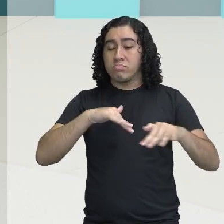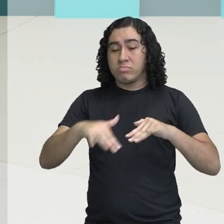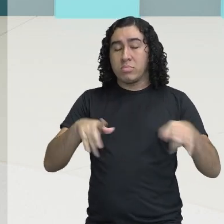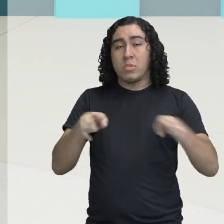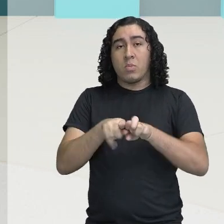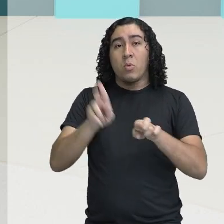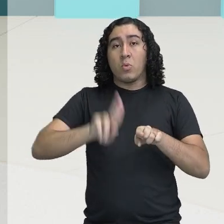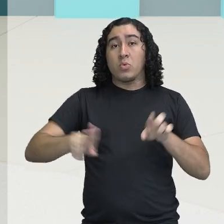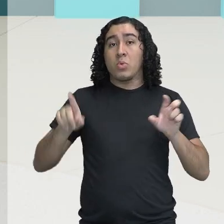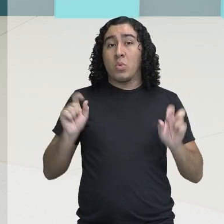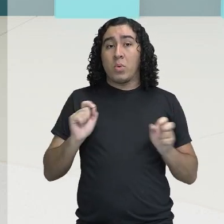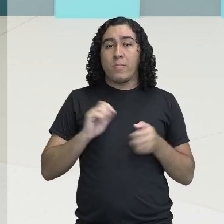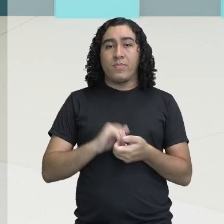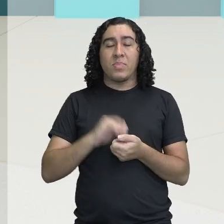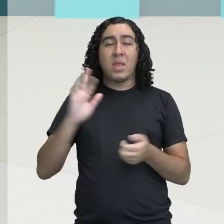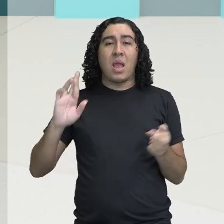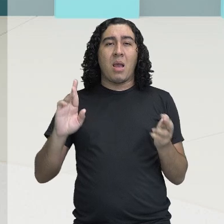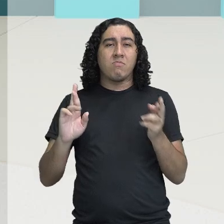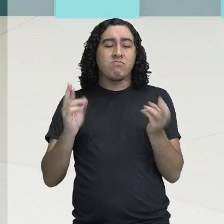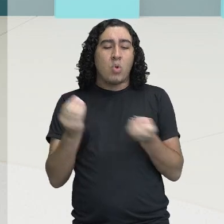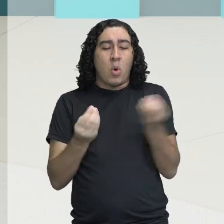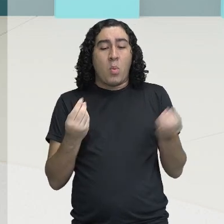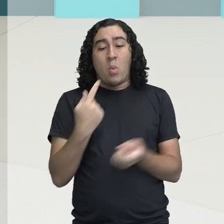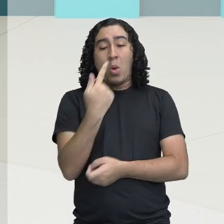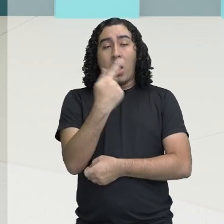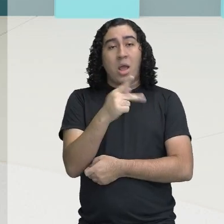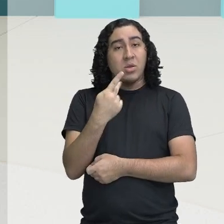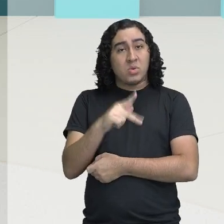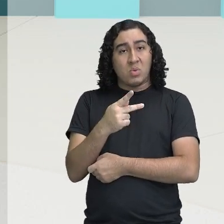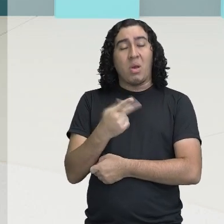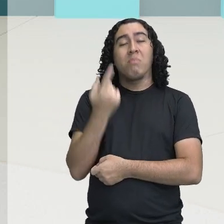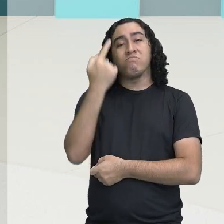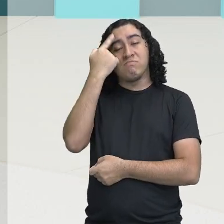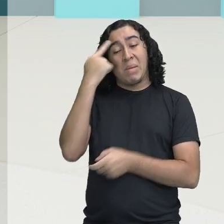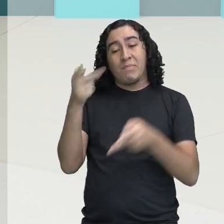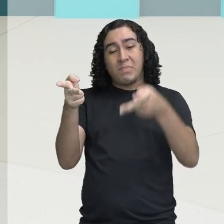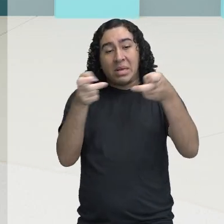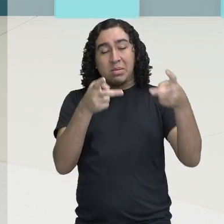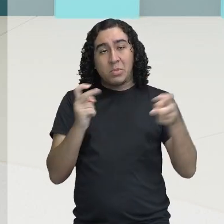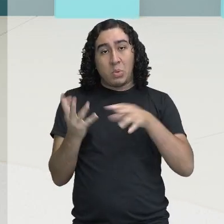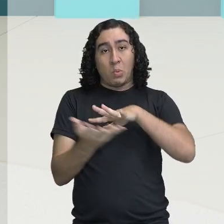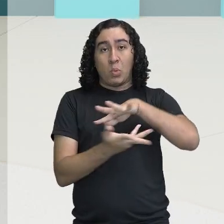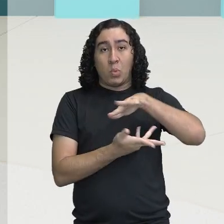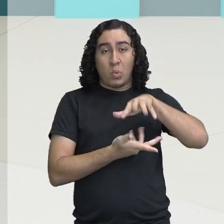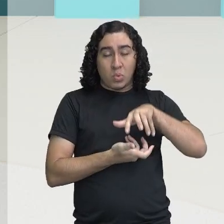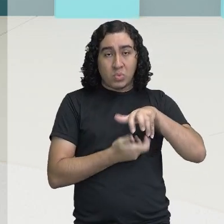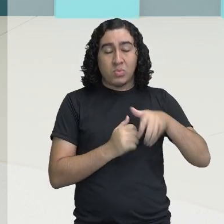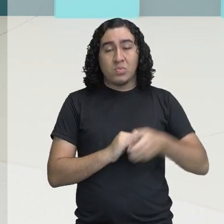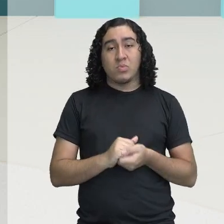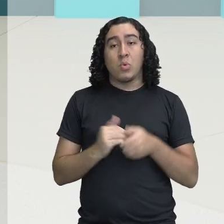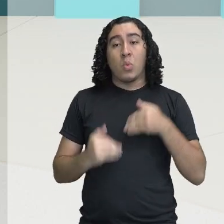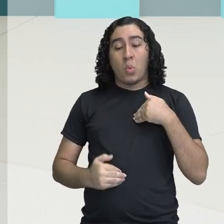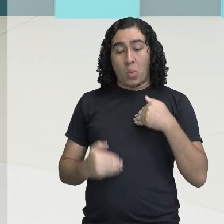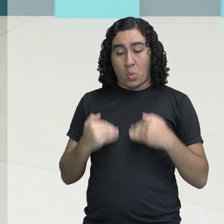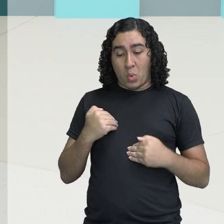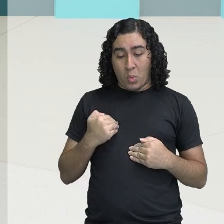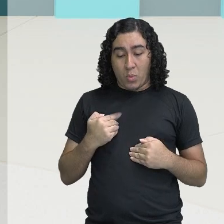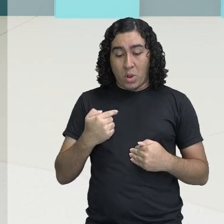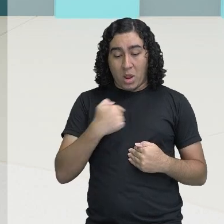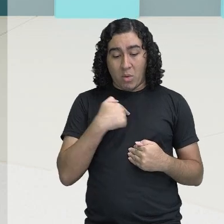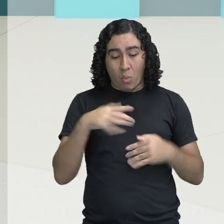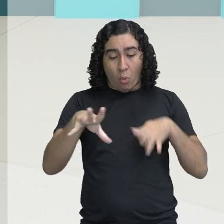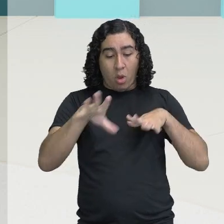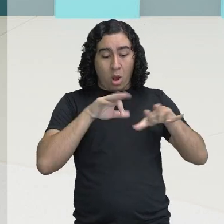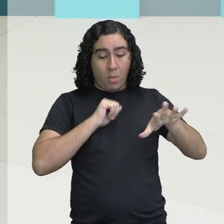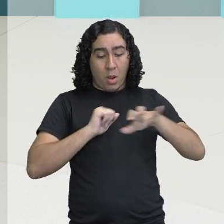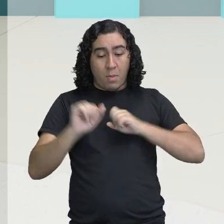a partir da sua forma de ver e de enxergar o mundo. Ou seja, pelo corpo eu aprendo